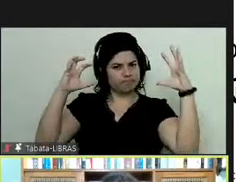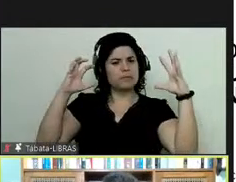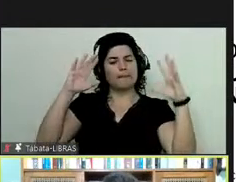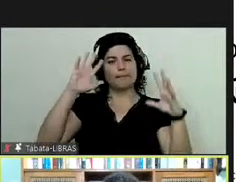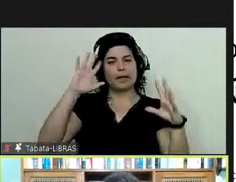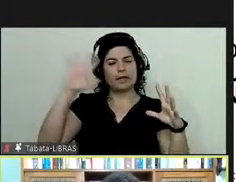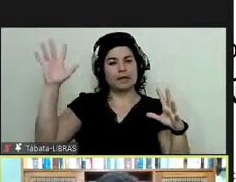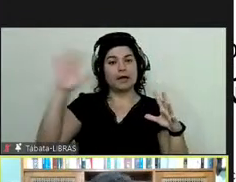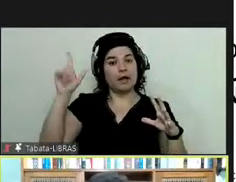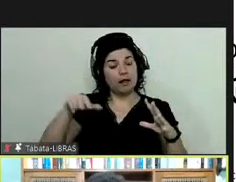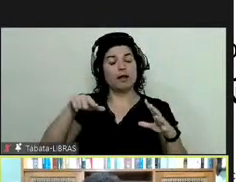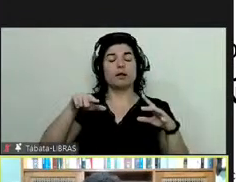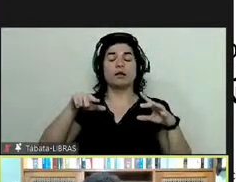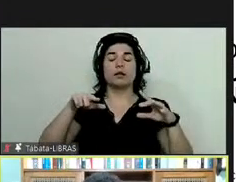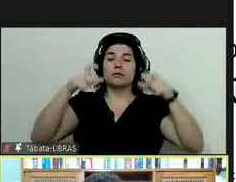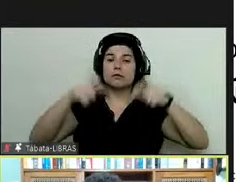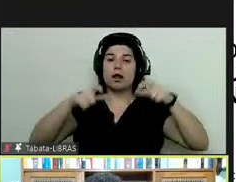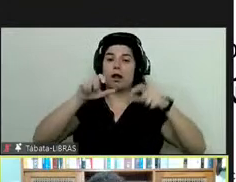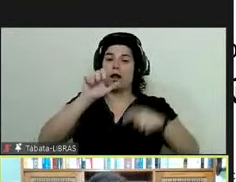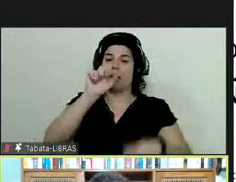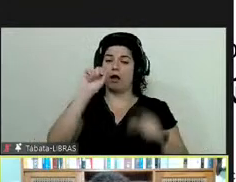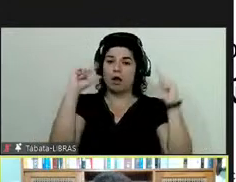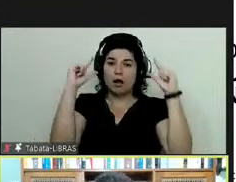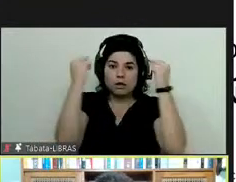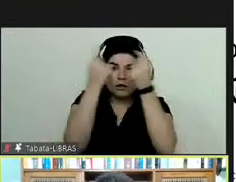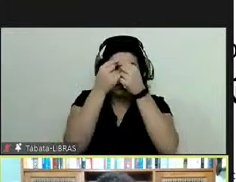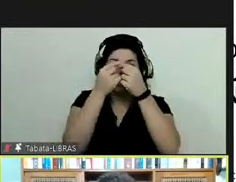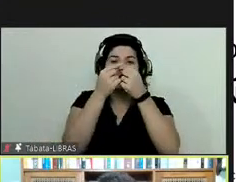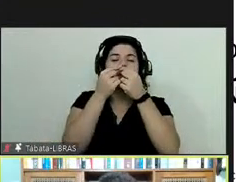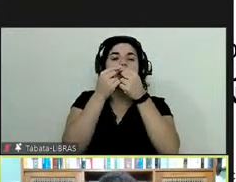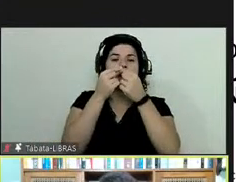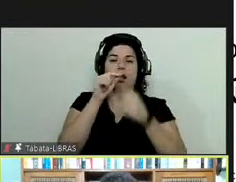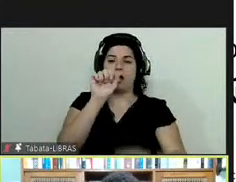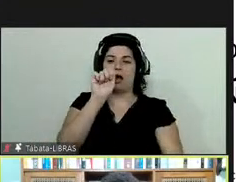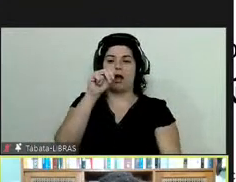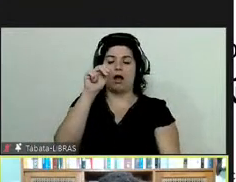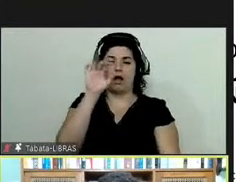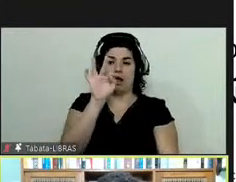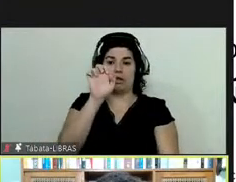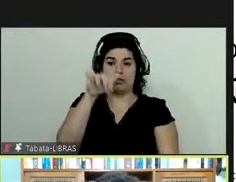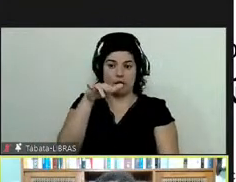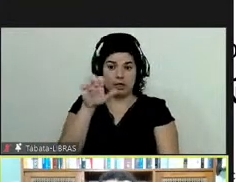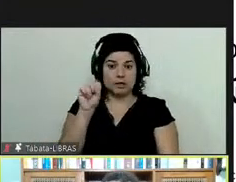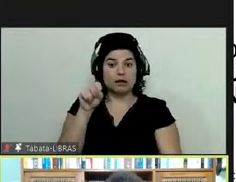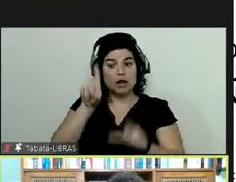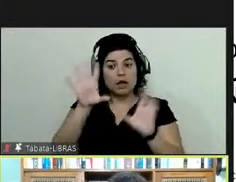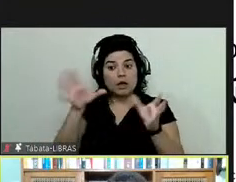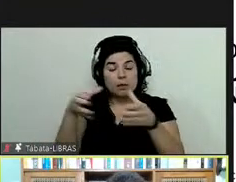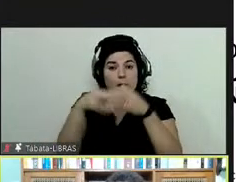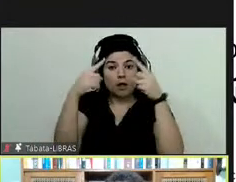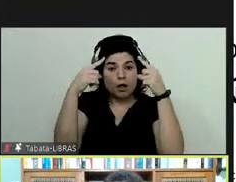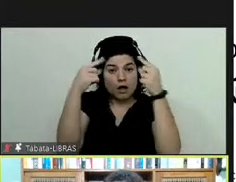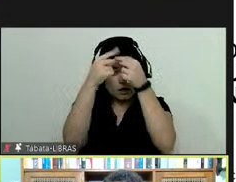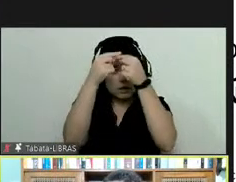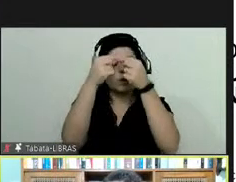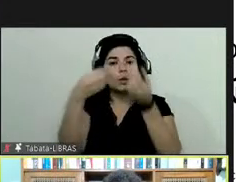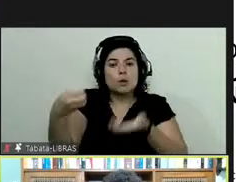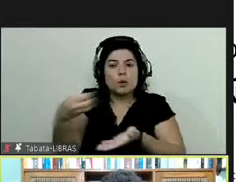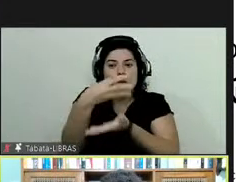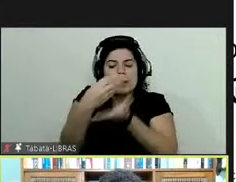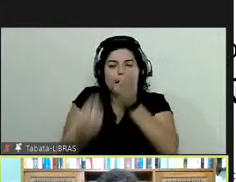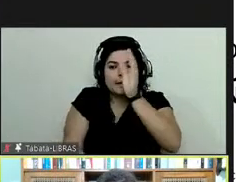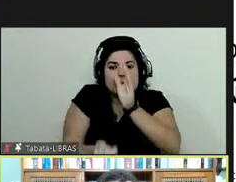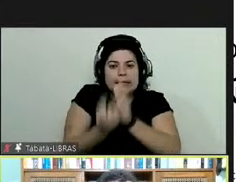justamente Atenas antiga foi justamente a antiguidade clássica grega que os gregos eles acabaram criando um novo modelo